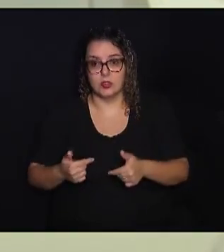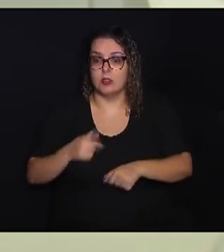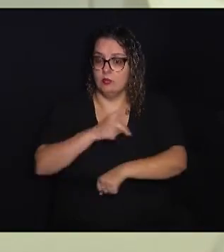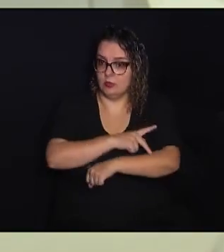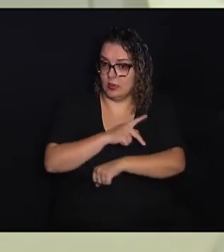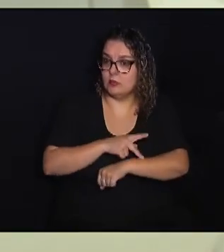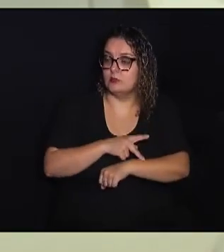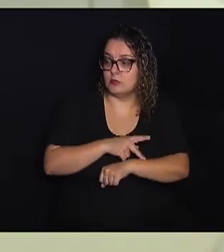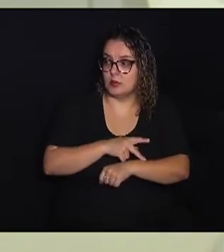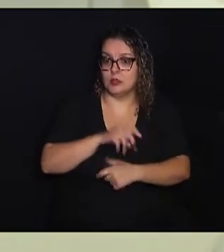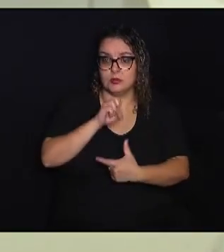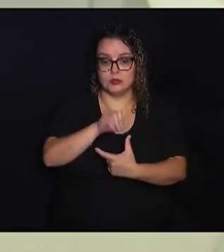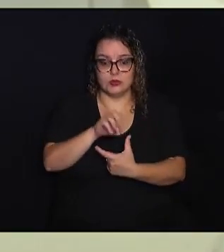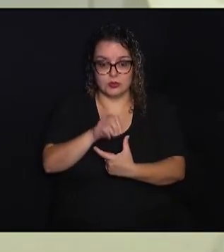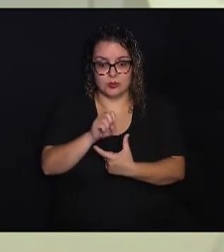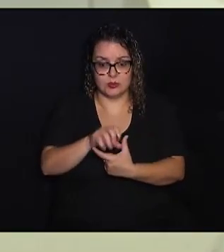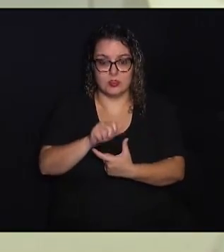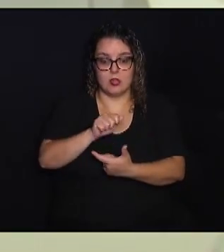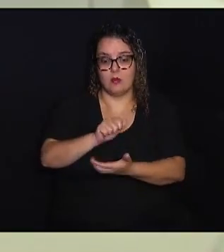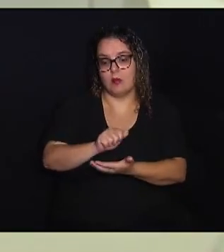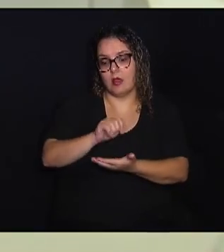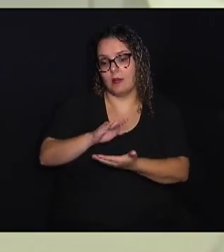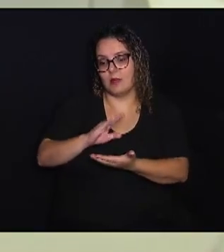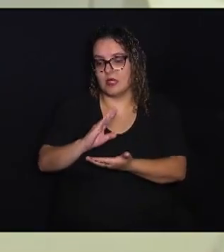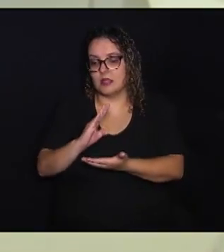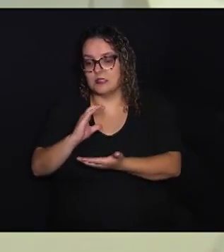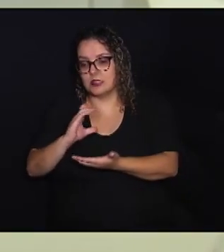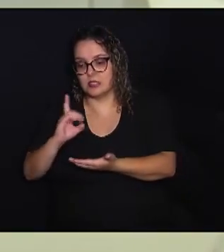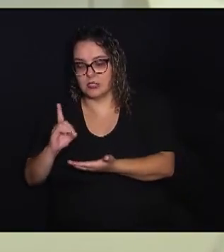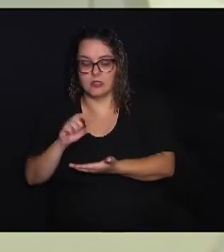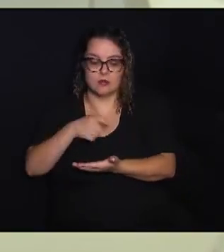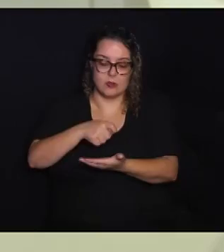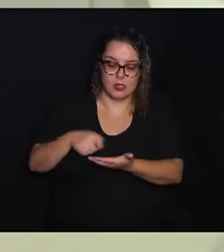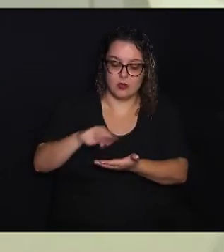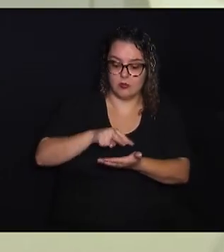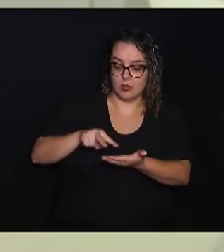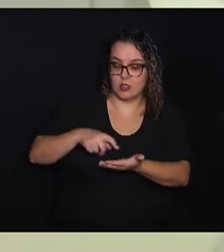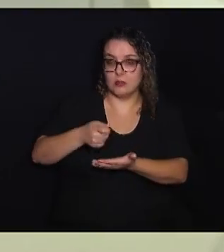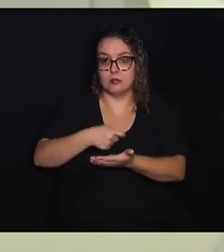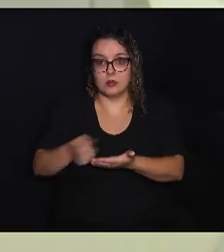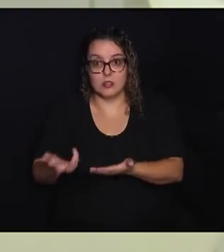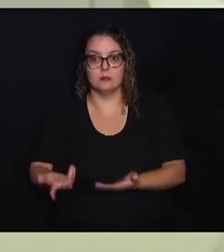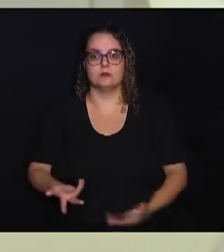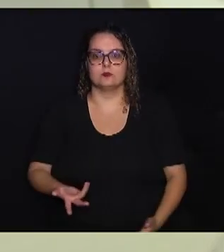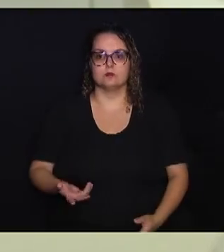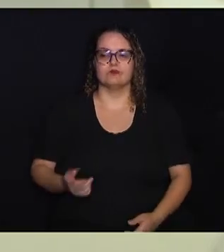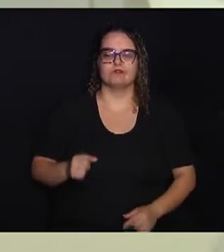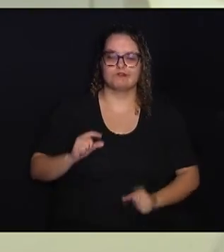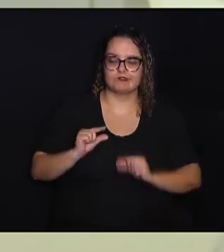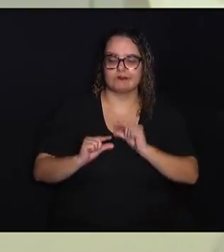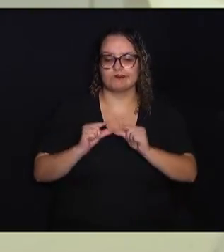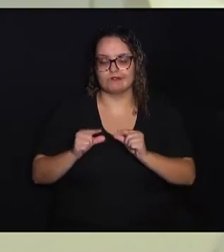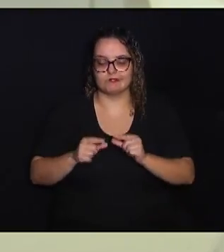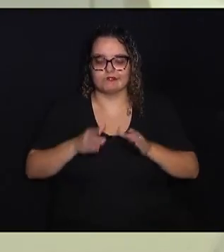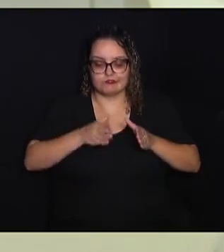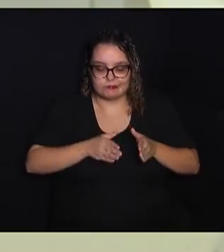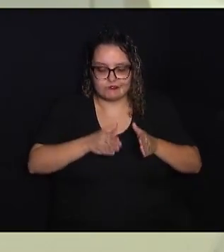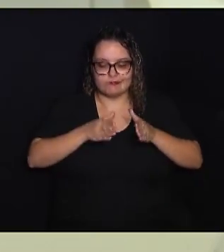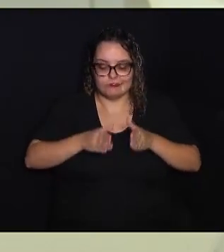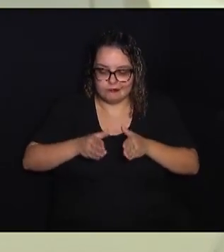pedagógica de alfabetização de uma forma mais lúdica. Antes era um pouquinho mais engessado e tínhamos que fazer de uma forma